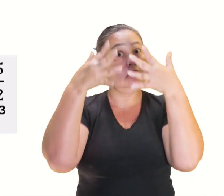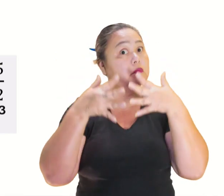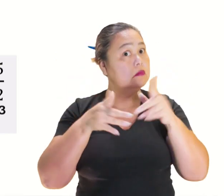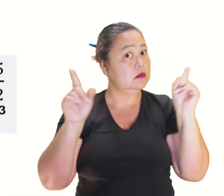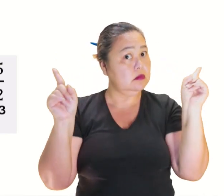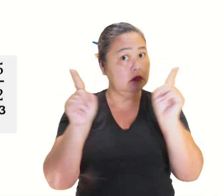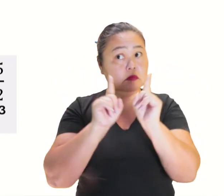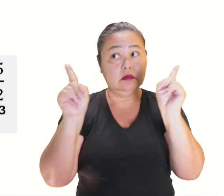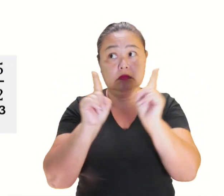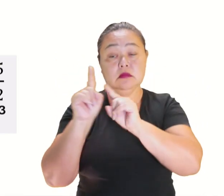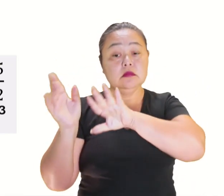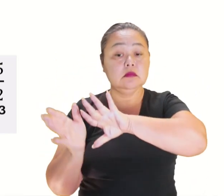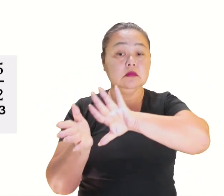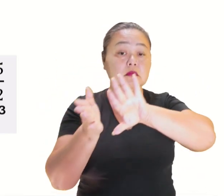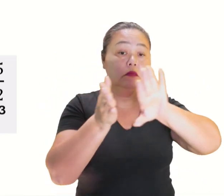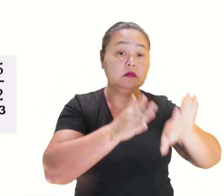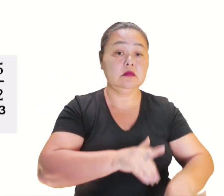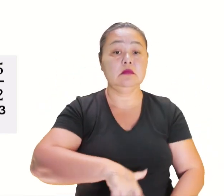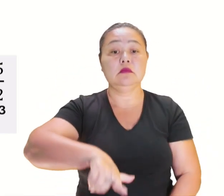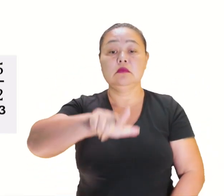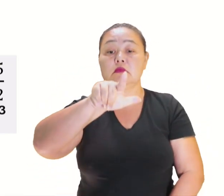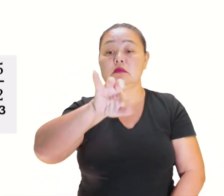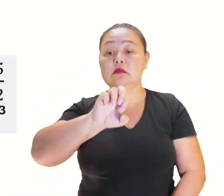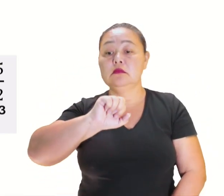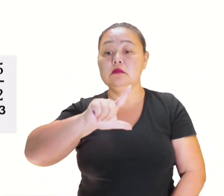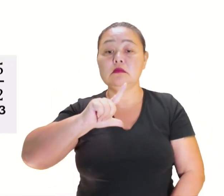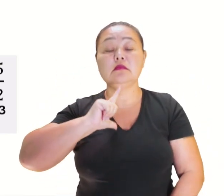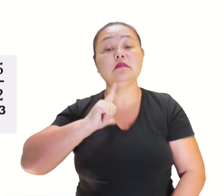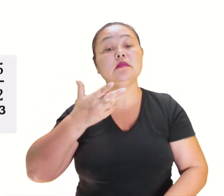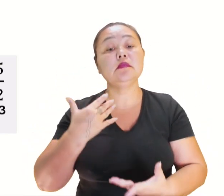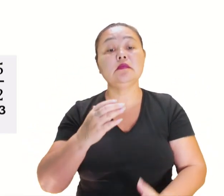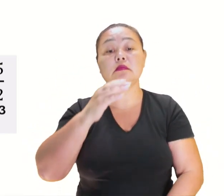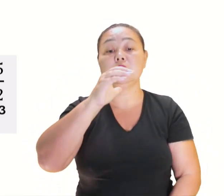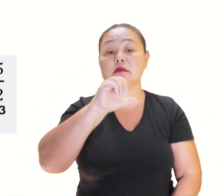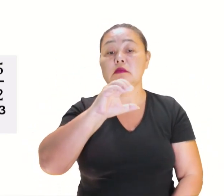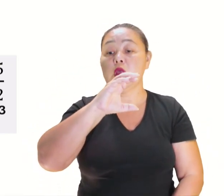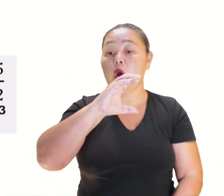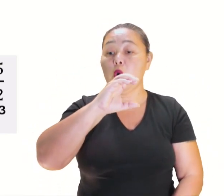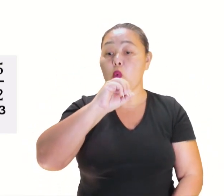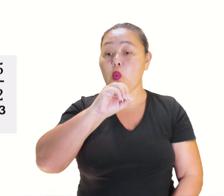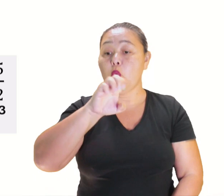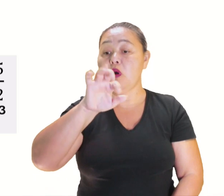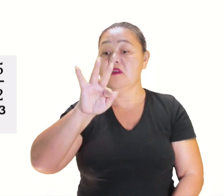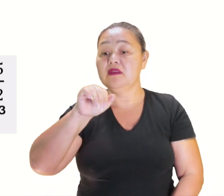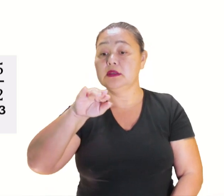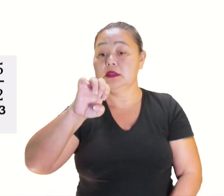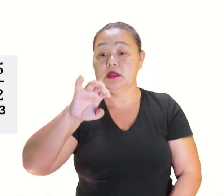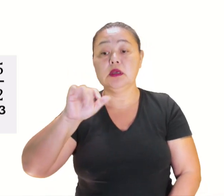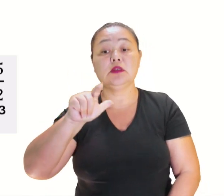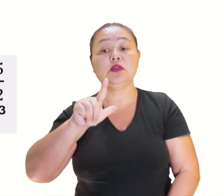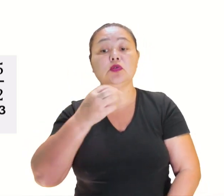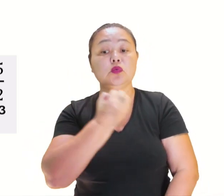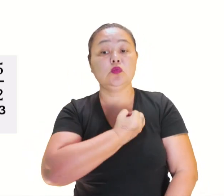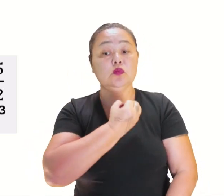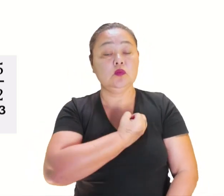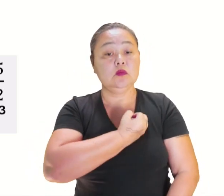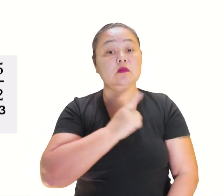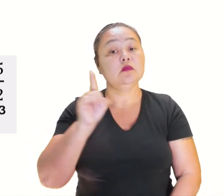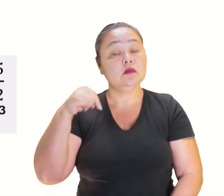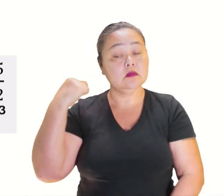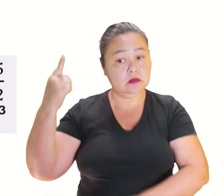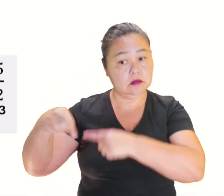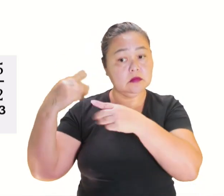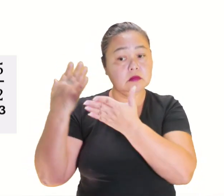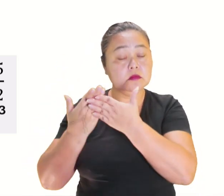confundam parte literal com coeficiente numérico. E mais na frente, em outras aulas, nós vamos ver que